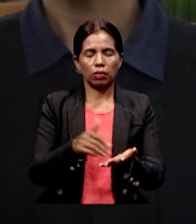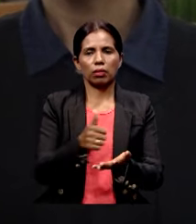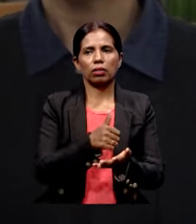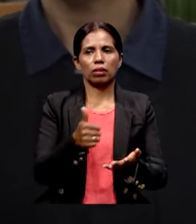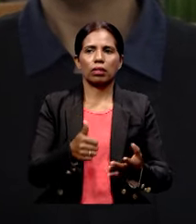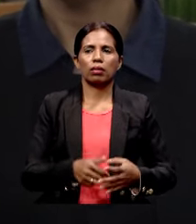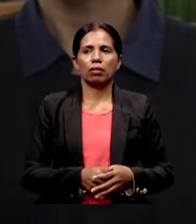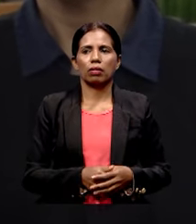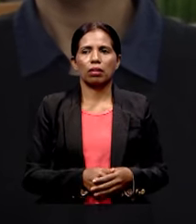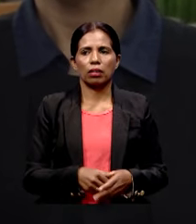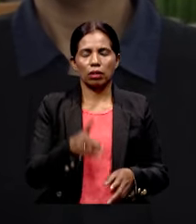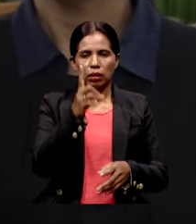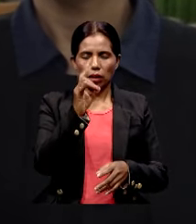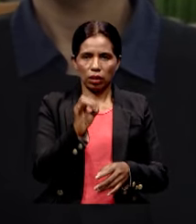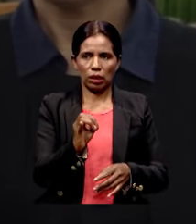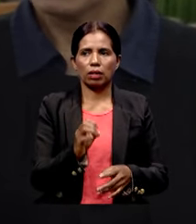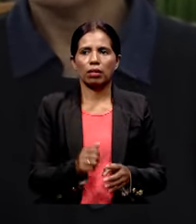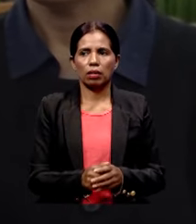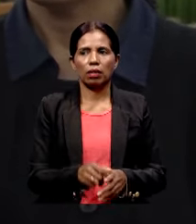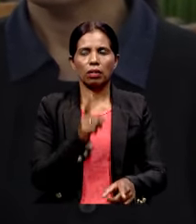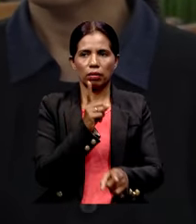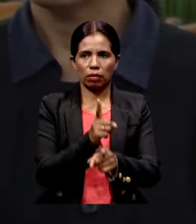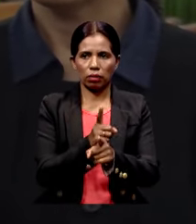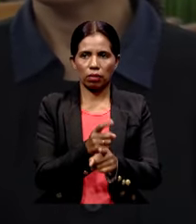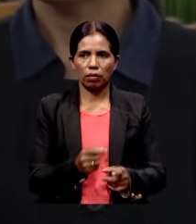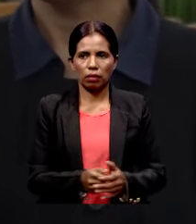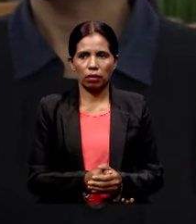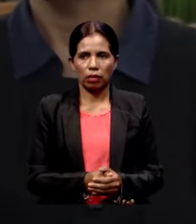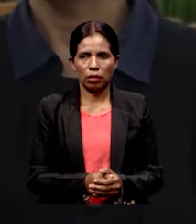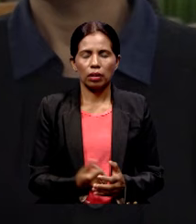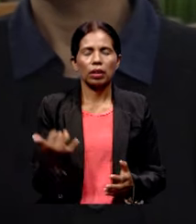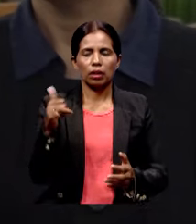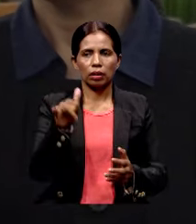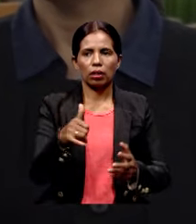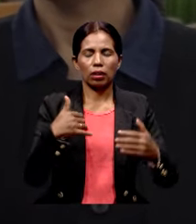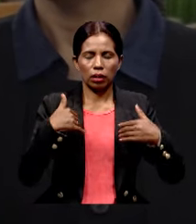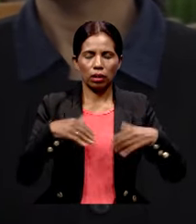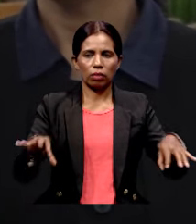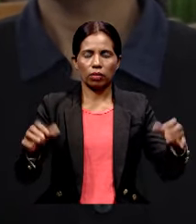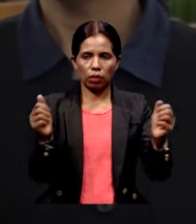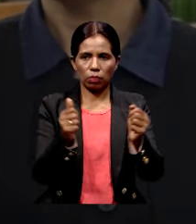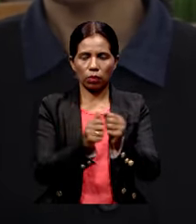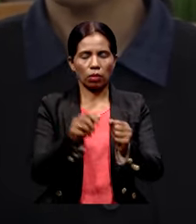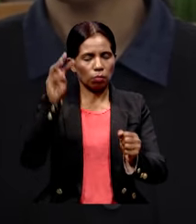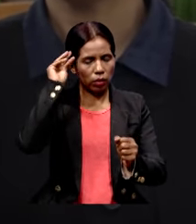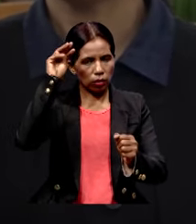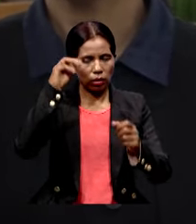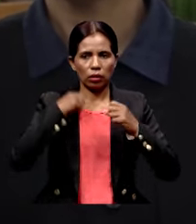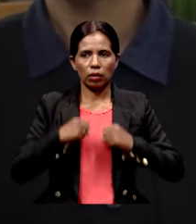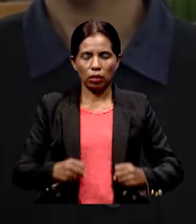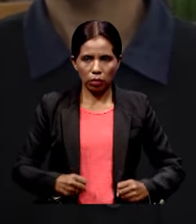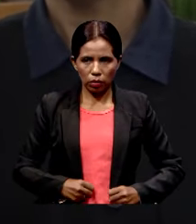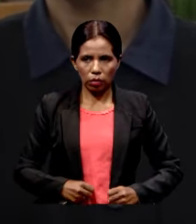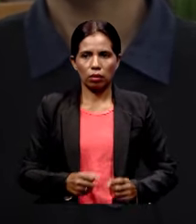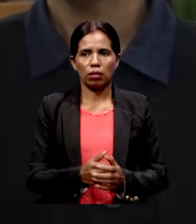sa dile larat os kala ada ve sira ia kontratu tie ho institut ang governo